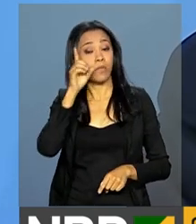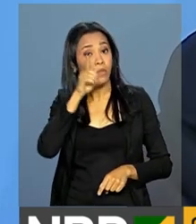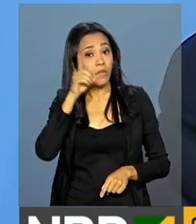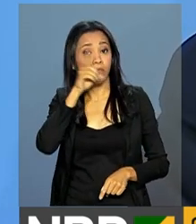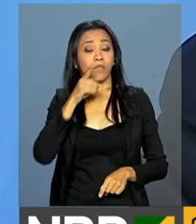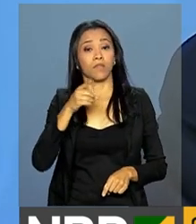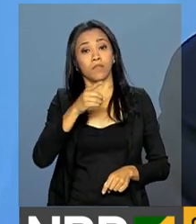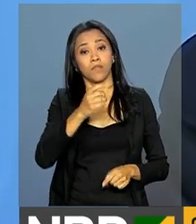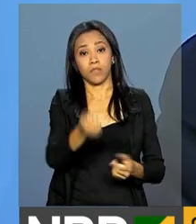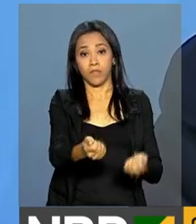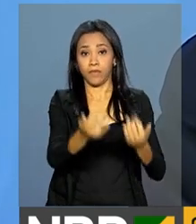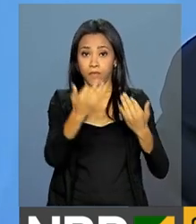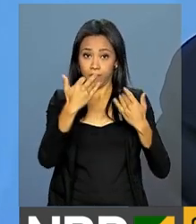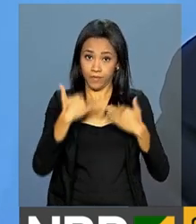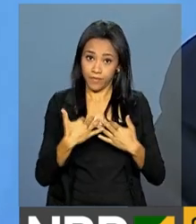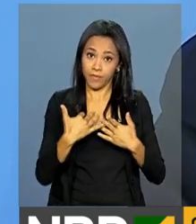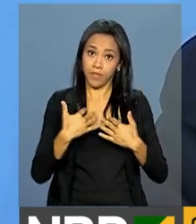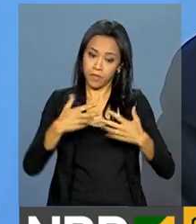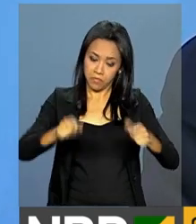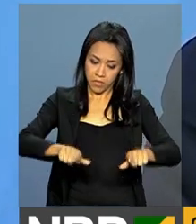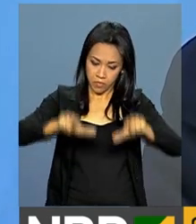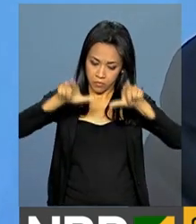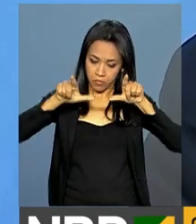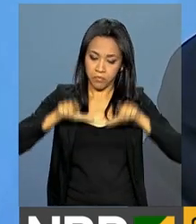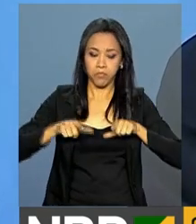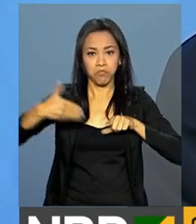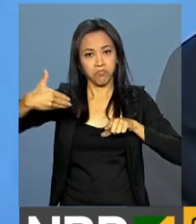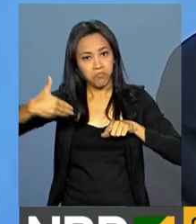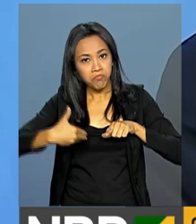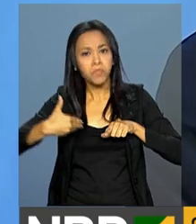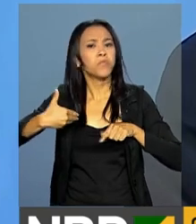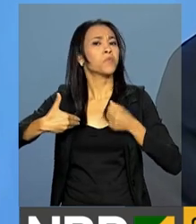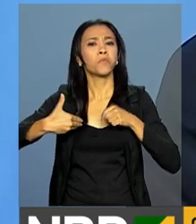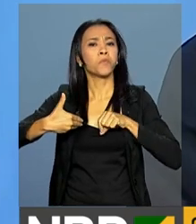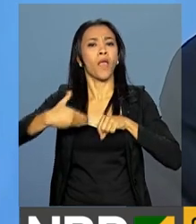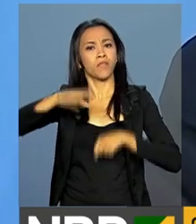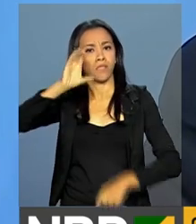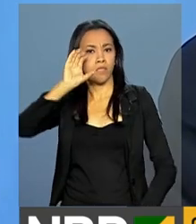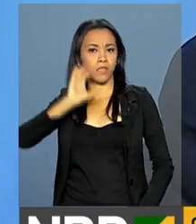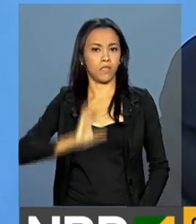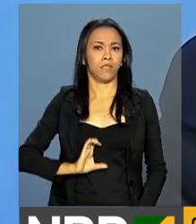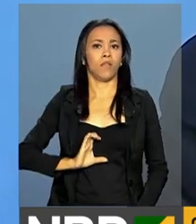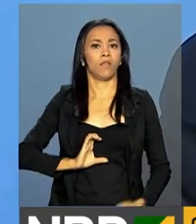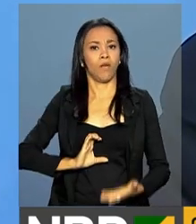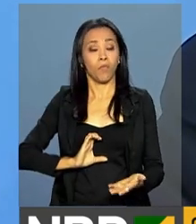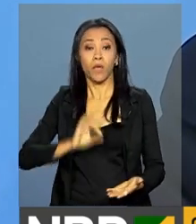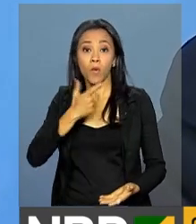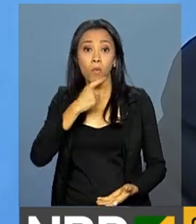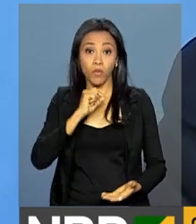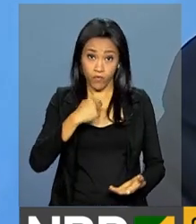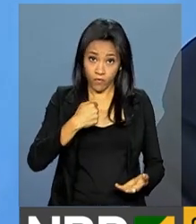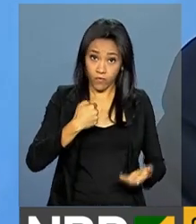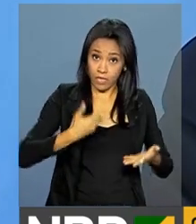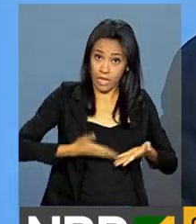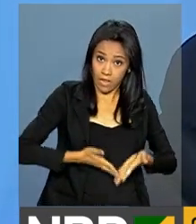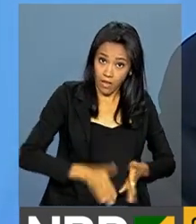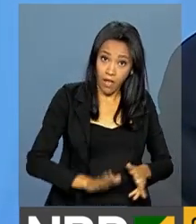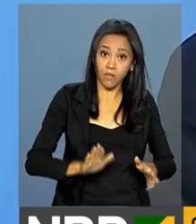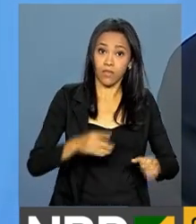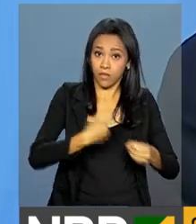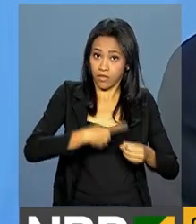outorgar um título que me enobrece muitíssimo. Aliás, o título de cidadão, quando você nasce numa cidade, isso tem uma